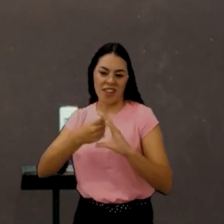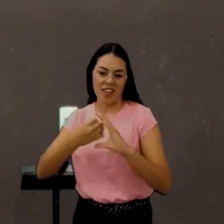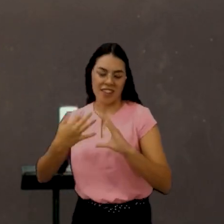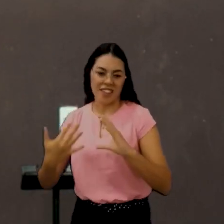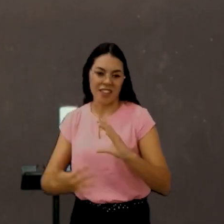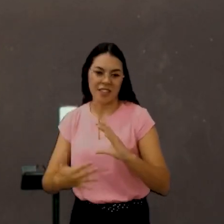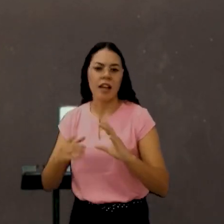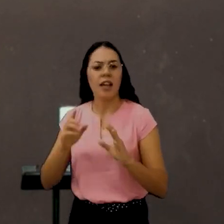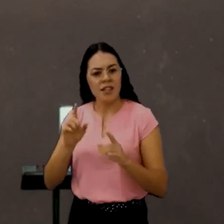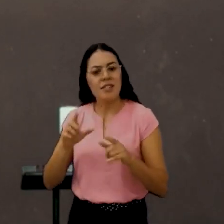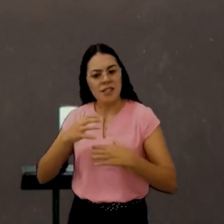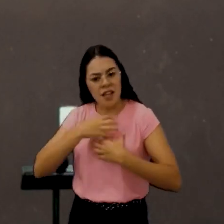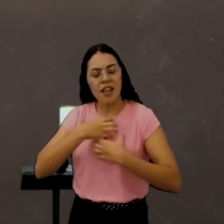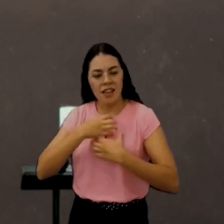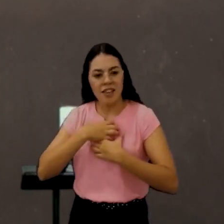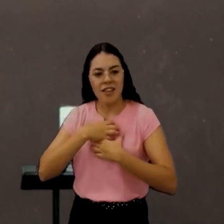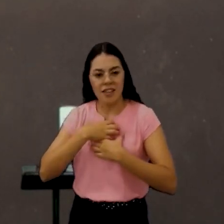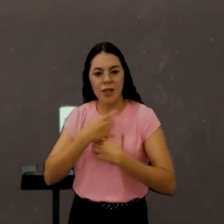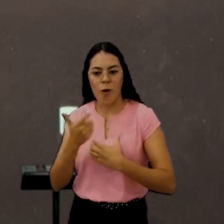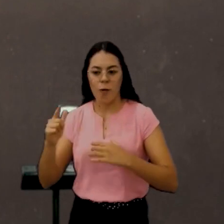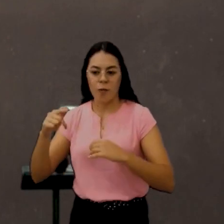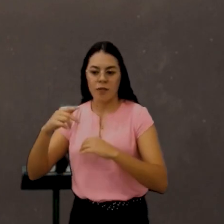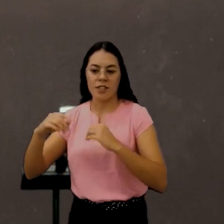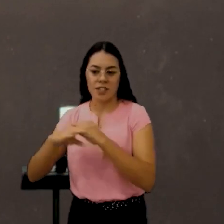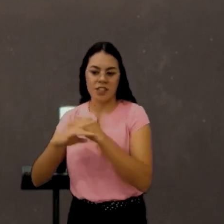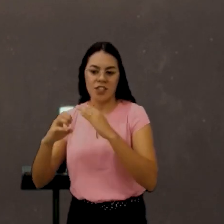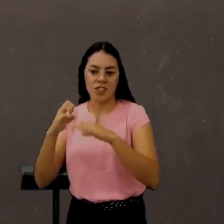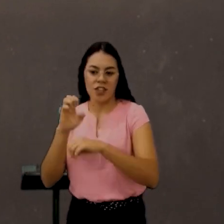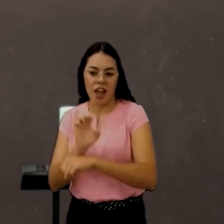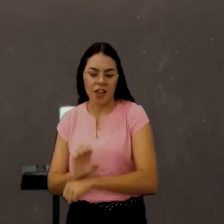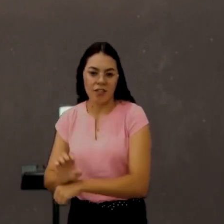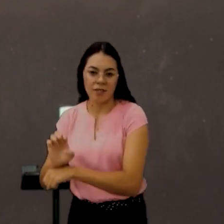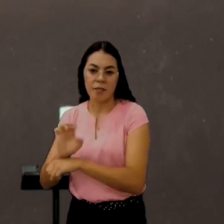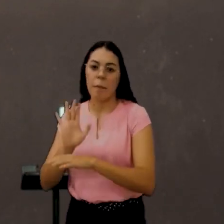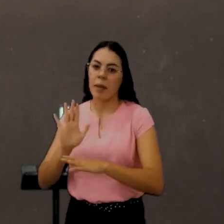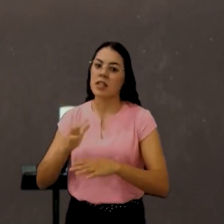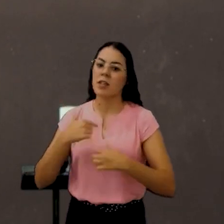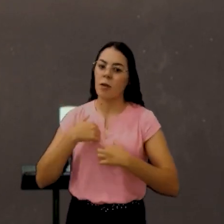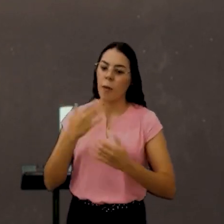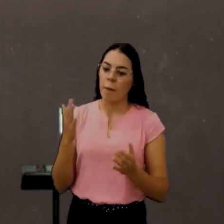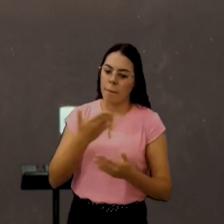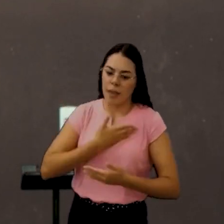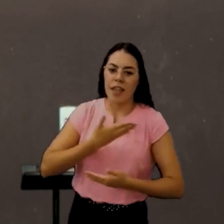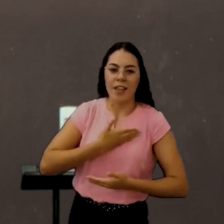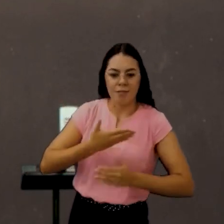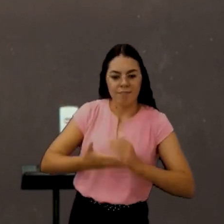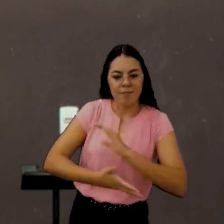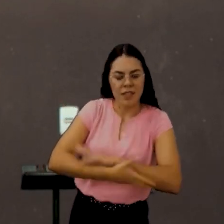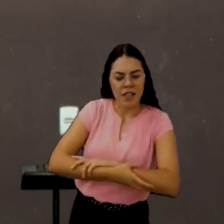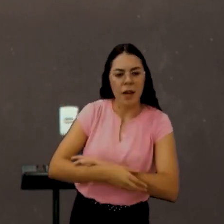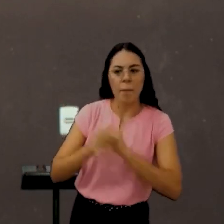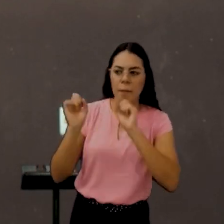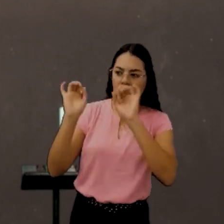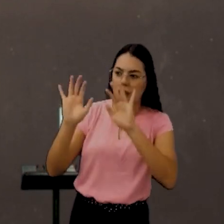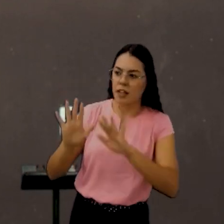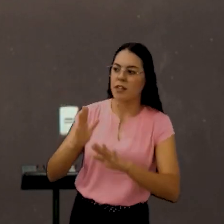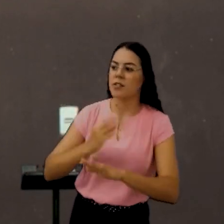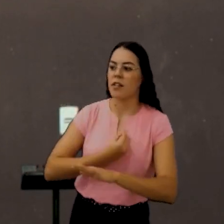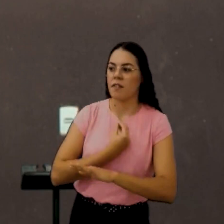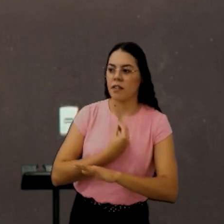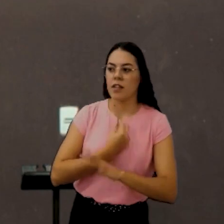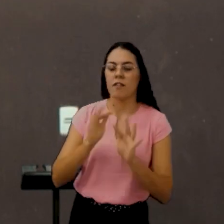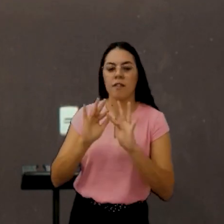você sente isso. Não de todos, mas até mesmo porque eu fiz amizades maravilhosas, pessoas foram bênção na minha vida, na vida da minha esposa, da minha